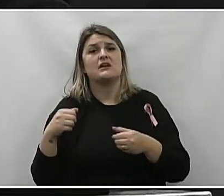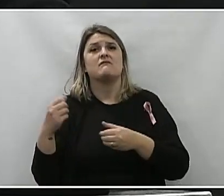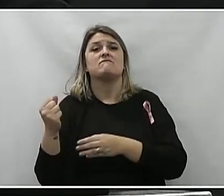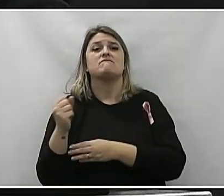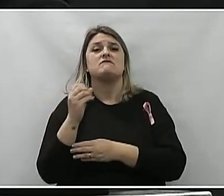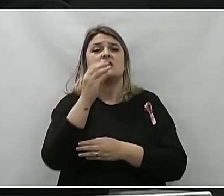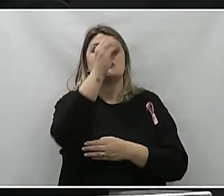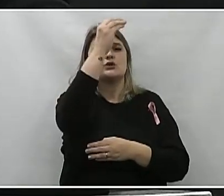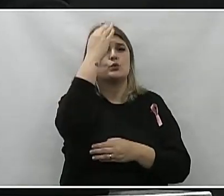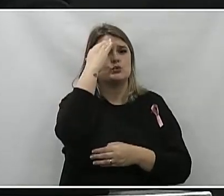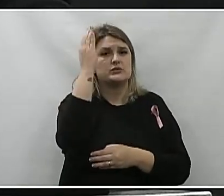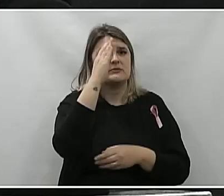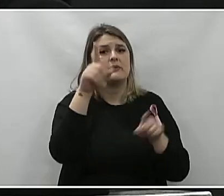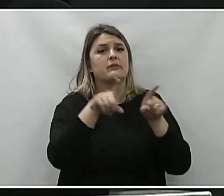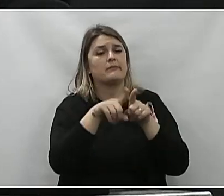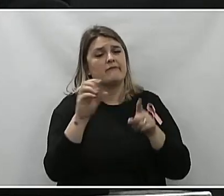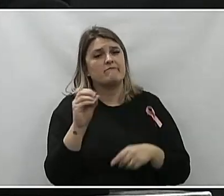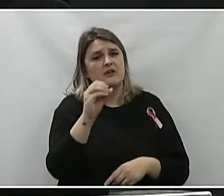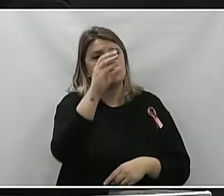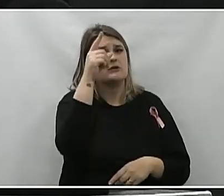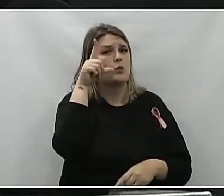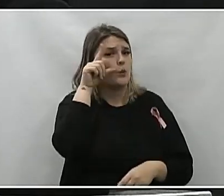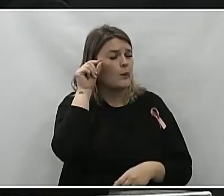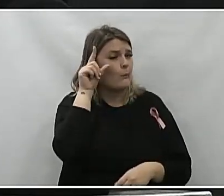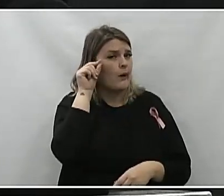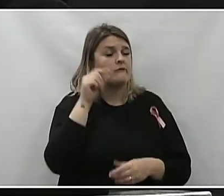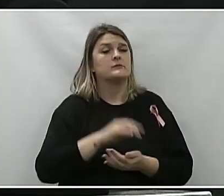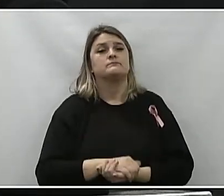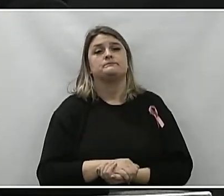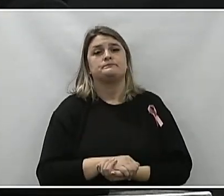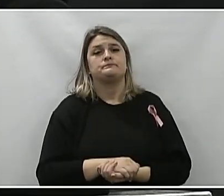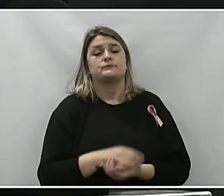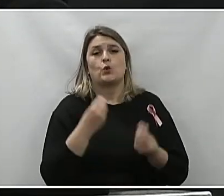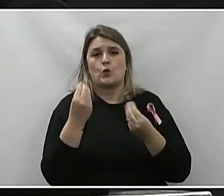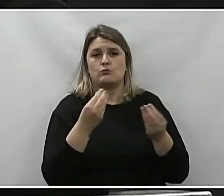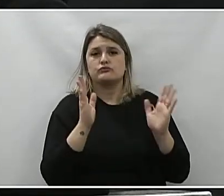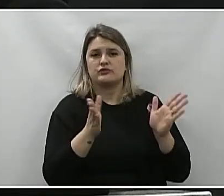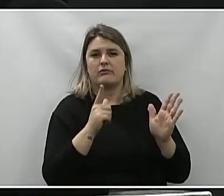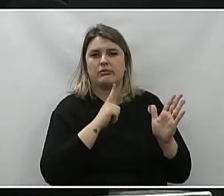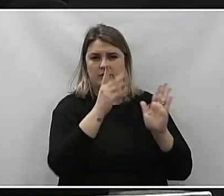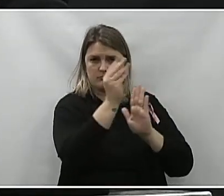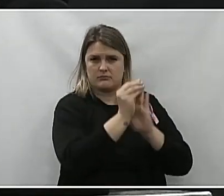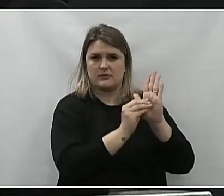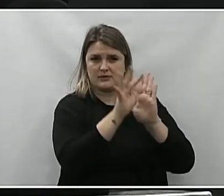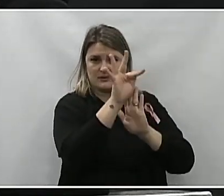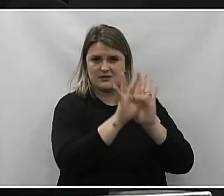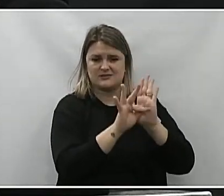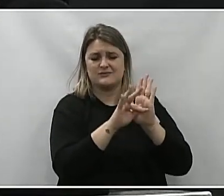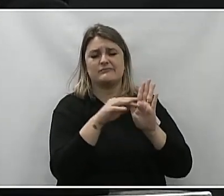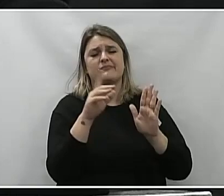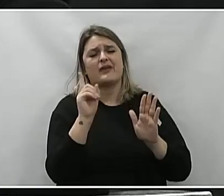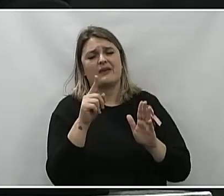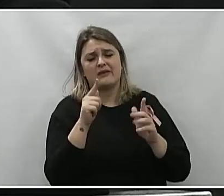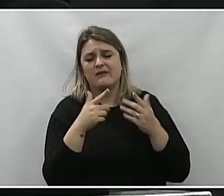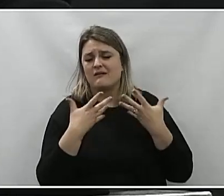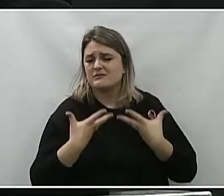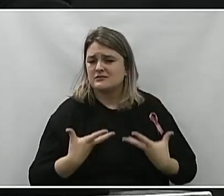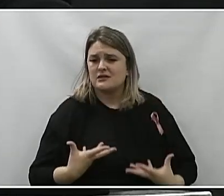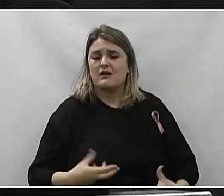se deslocar tanto a Curitiba como Guarapuava Como já está colocado ali isso causa não só o desgaste